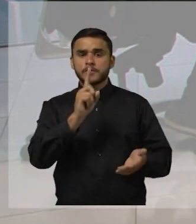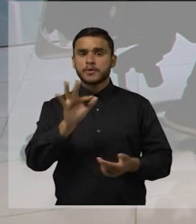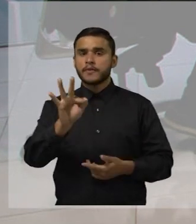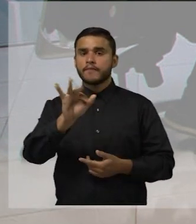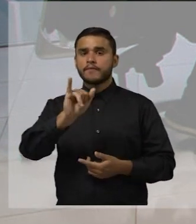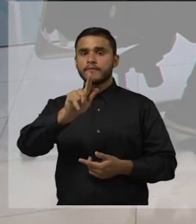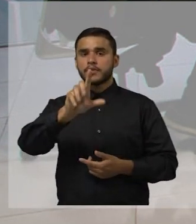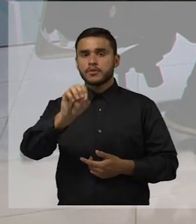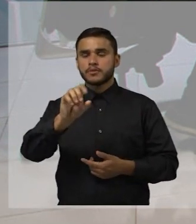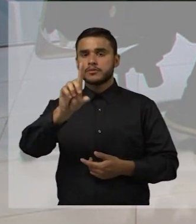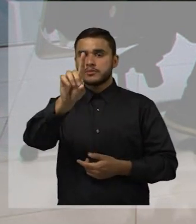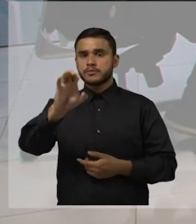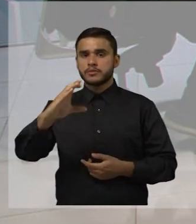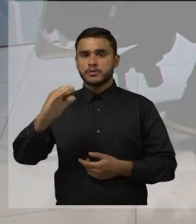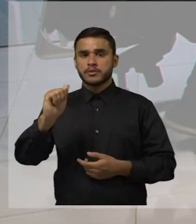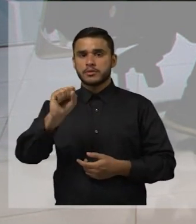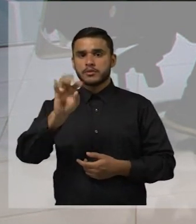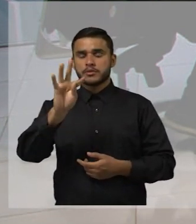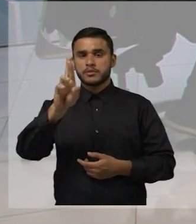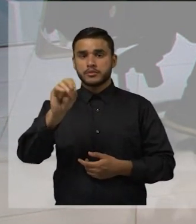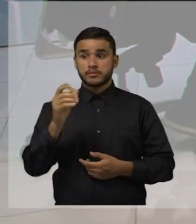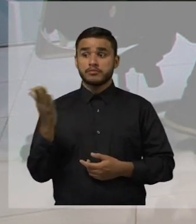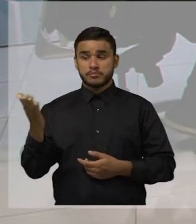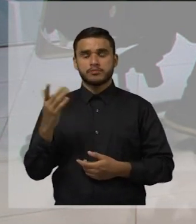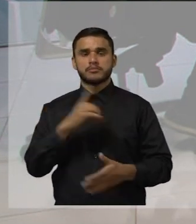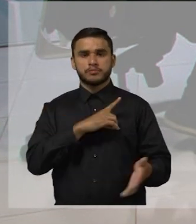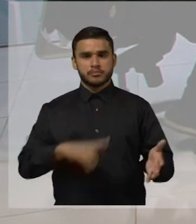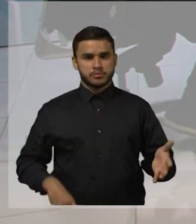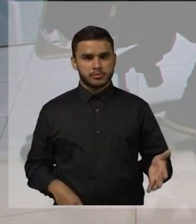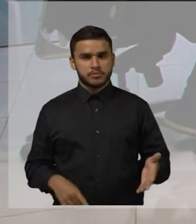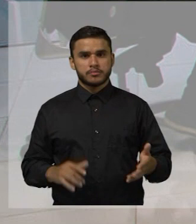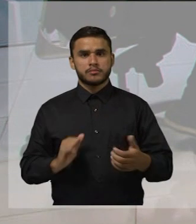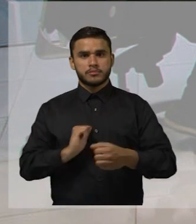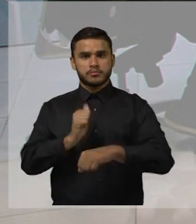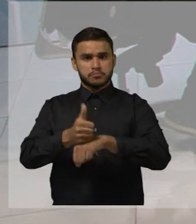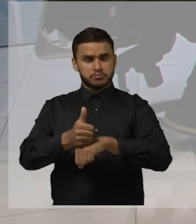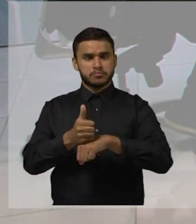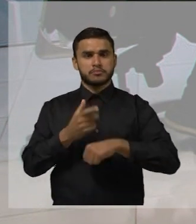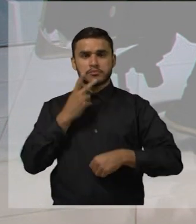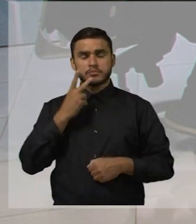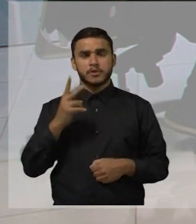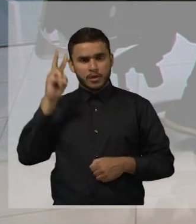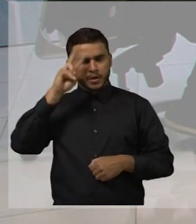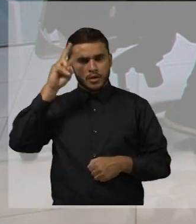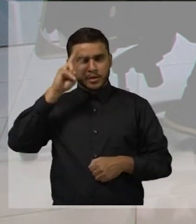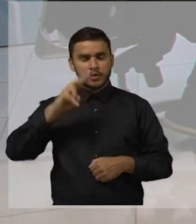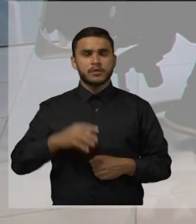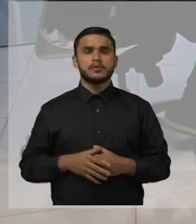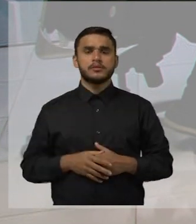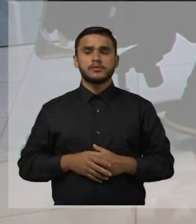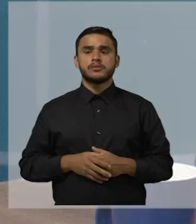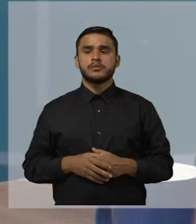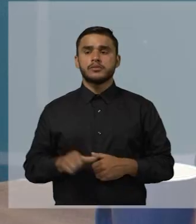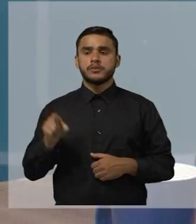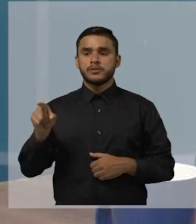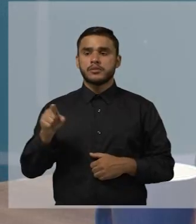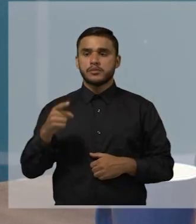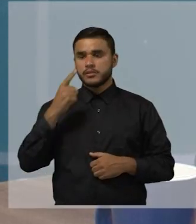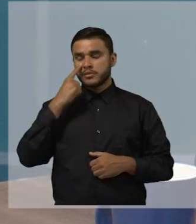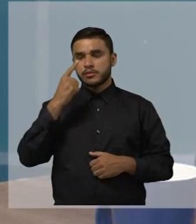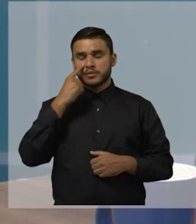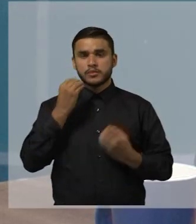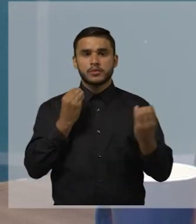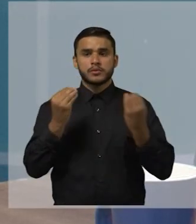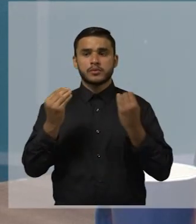Castro foi deputado constituinte, responsável, inclusive, pelos fundos